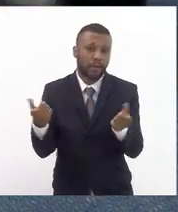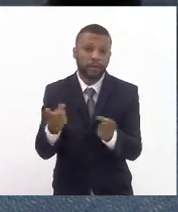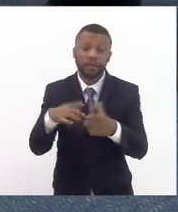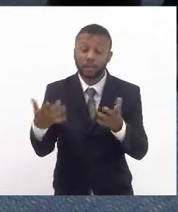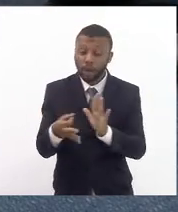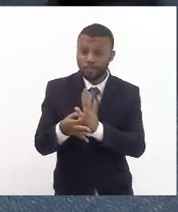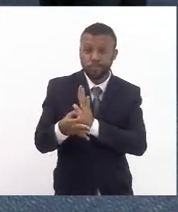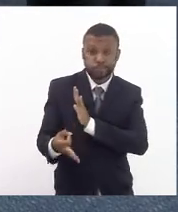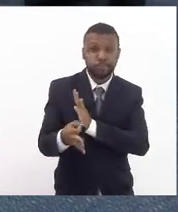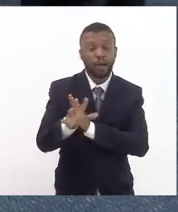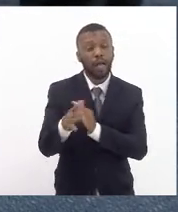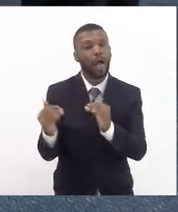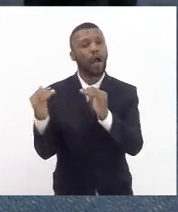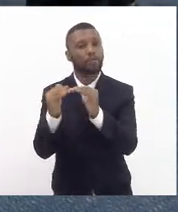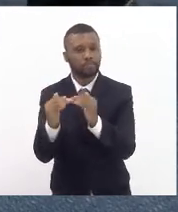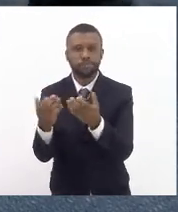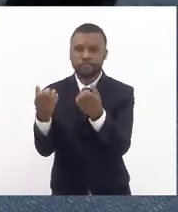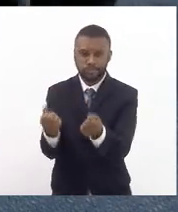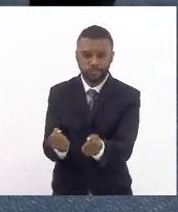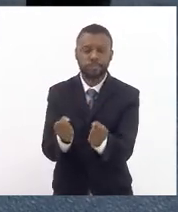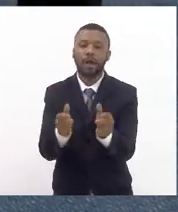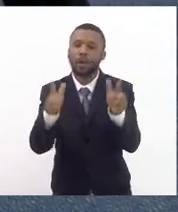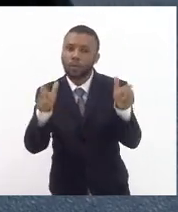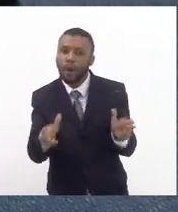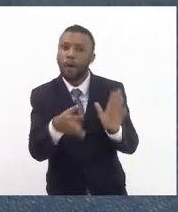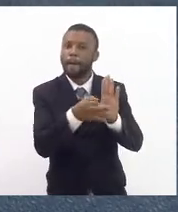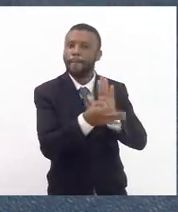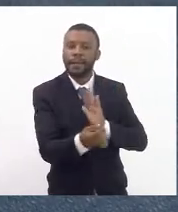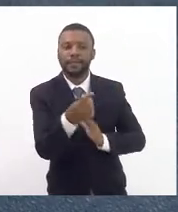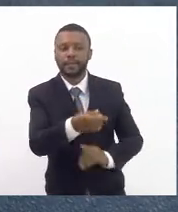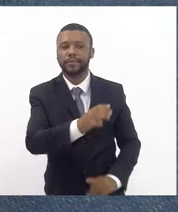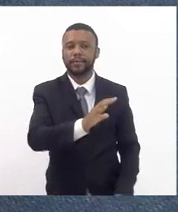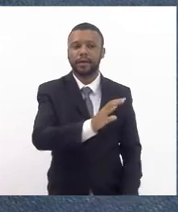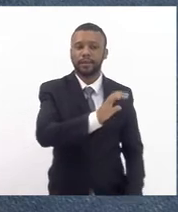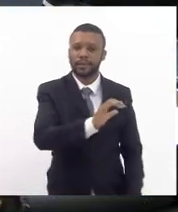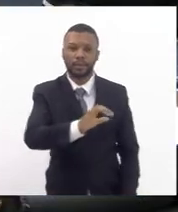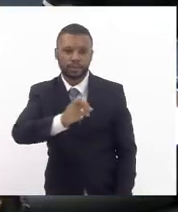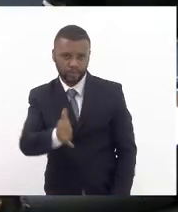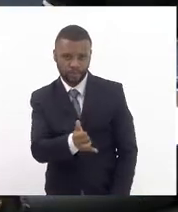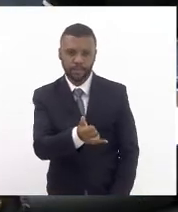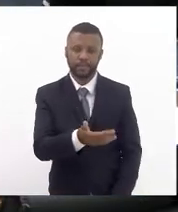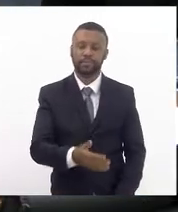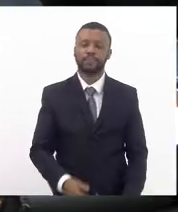é favorável, acompanhando o parecer da CCJ.